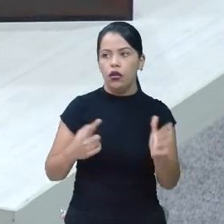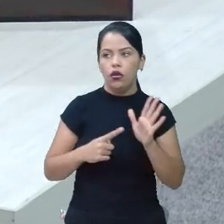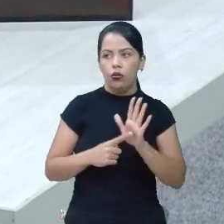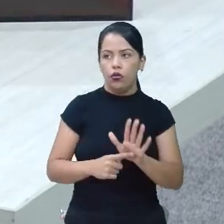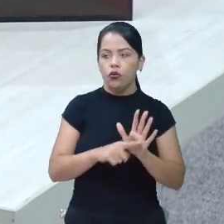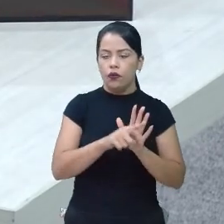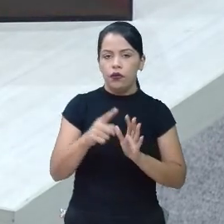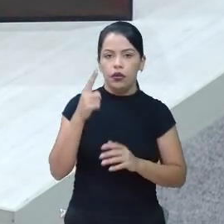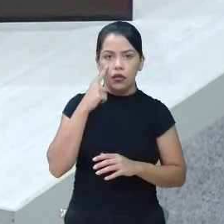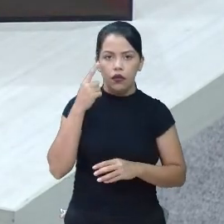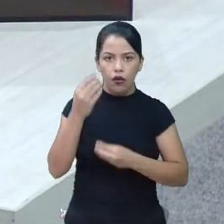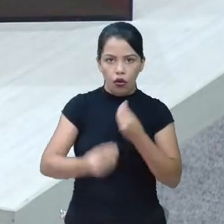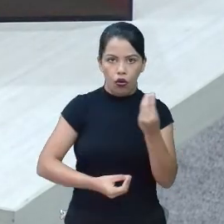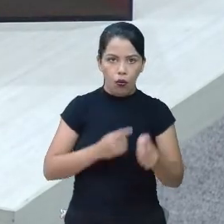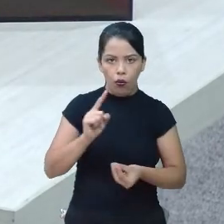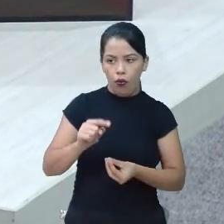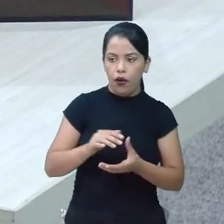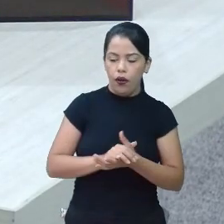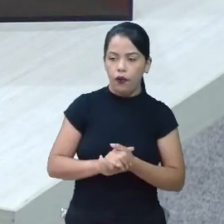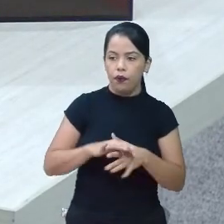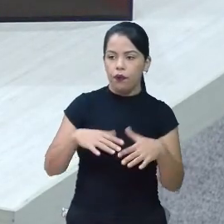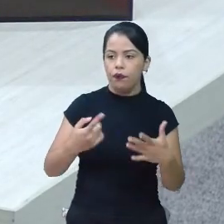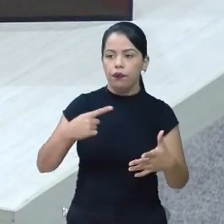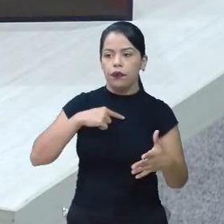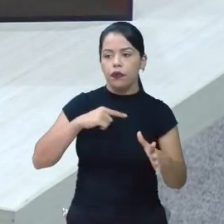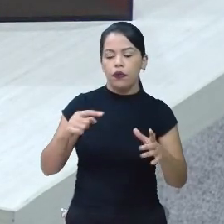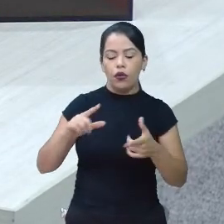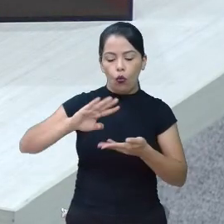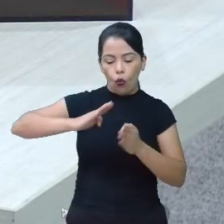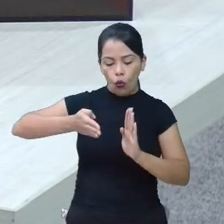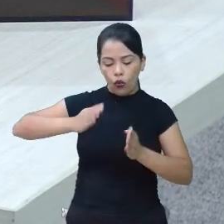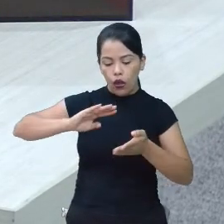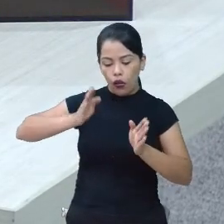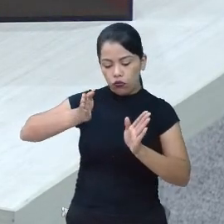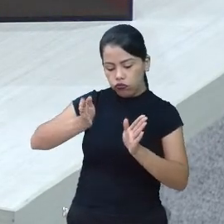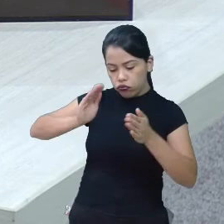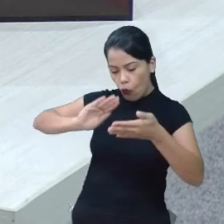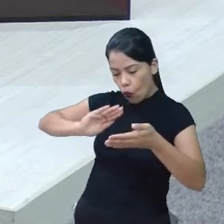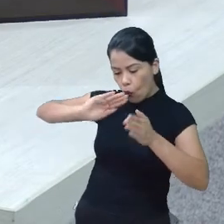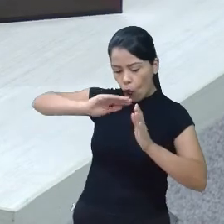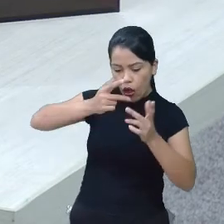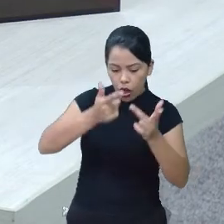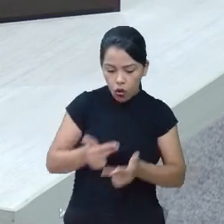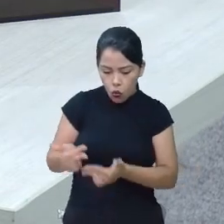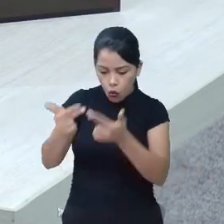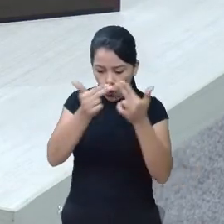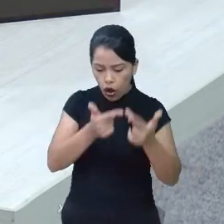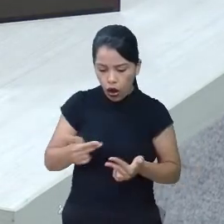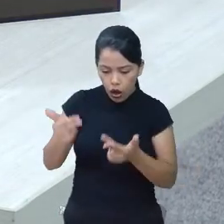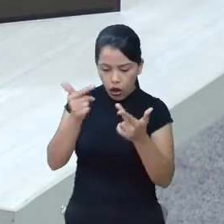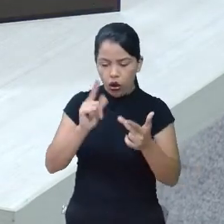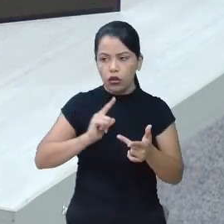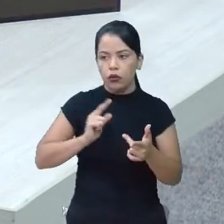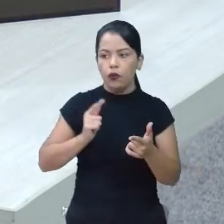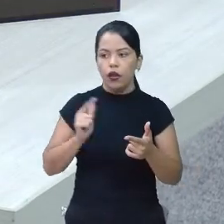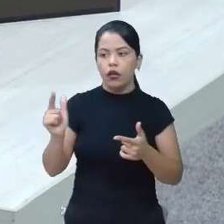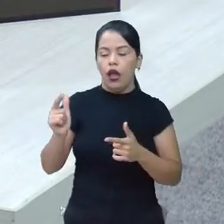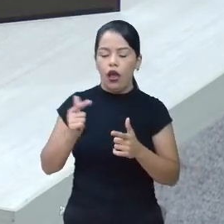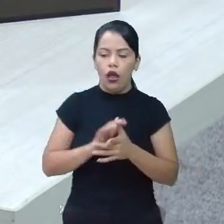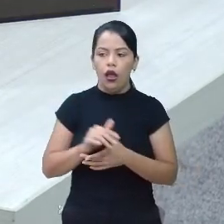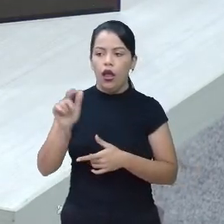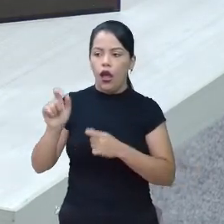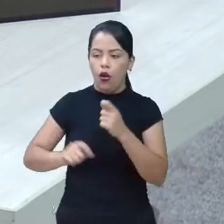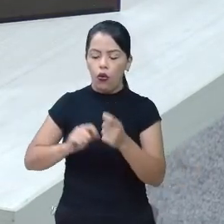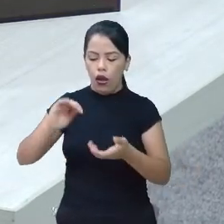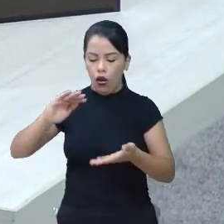assim, pronto. A gente tem aqui um cubinho, ó, com todas as dimensões idênticas, né? E aqui a gente tem o bloco retangular, que não é um